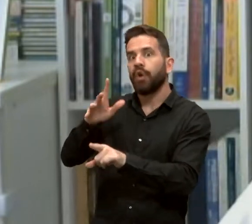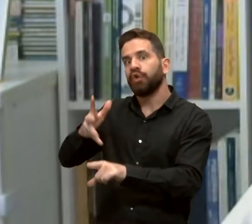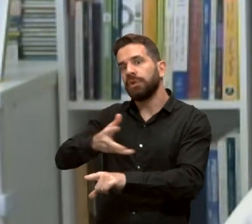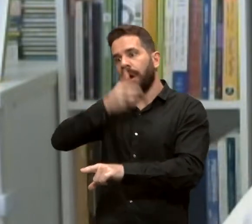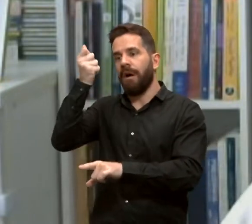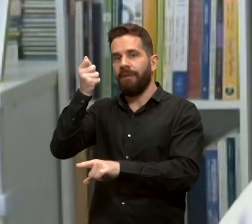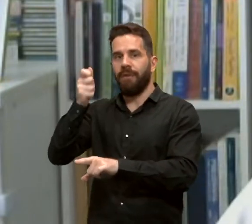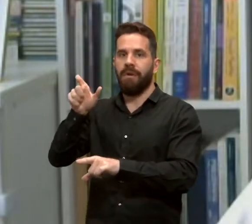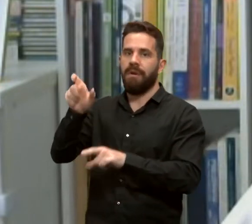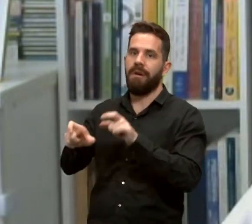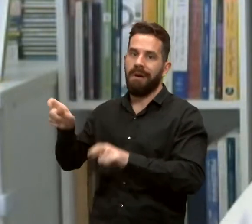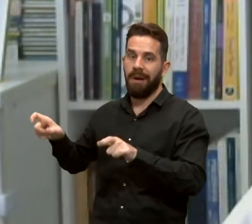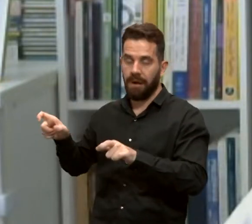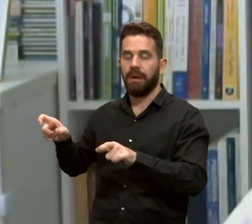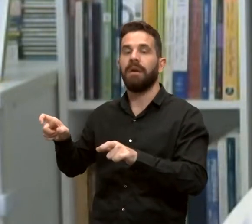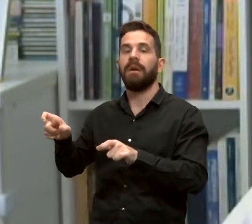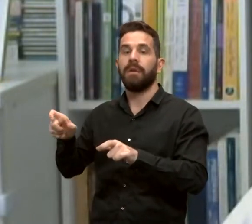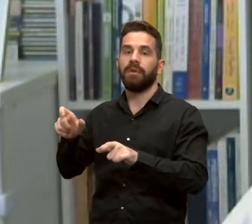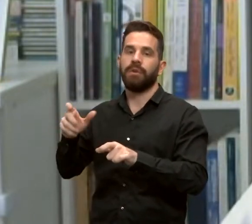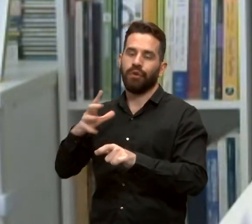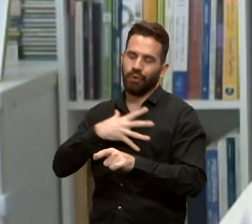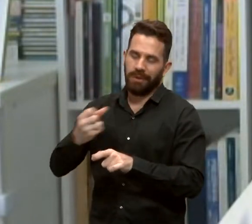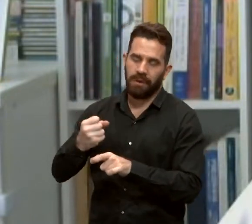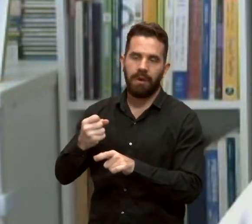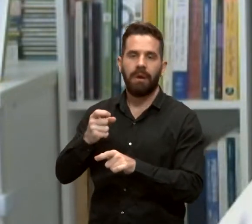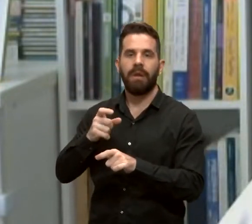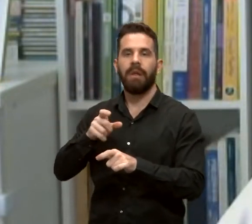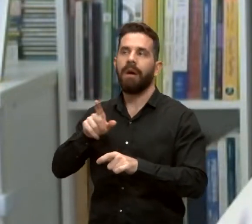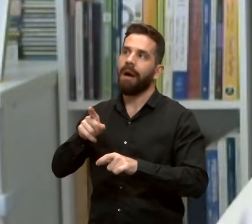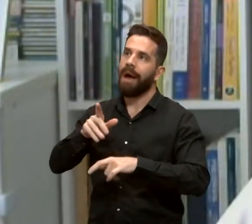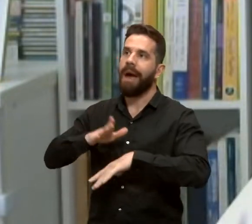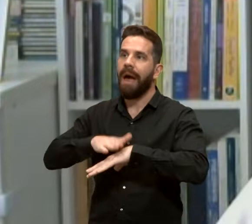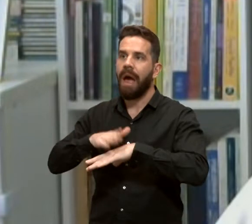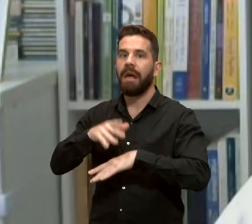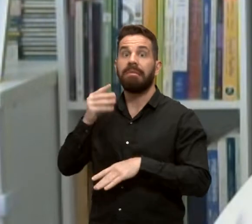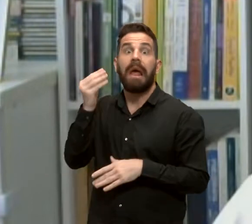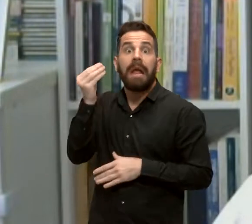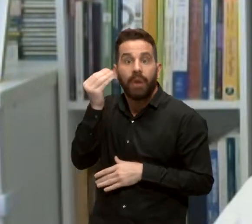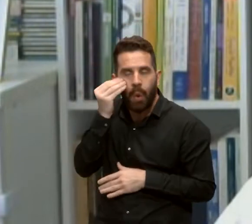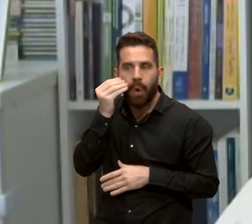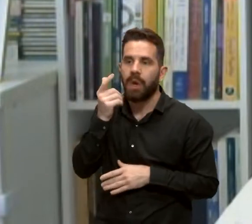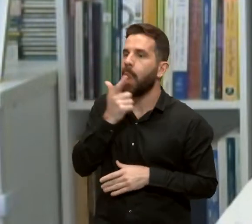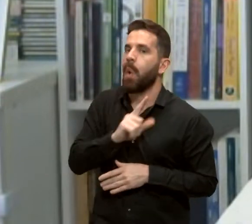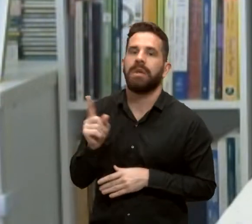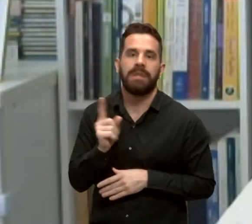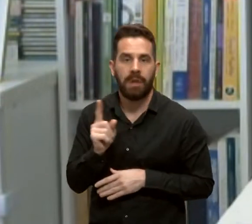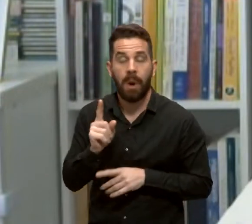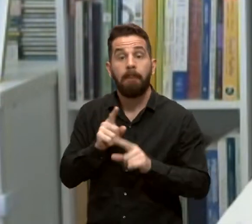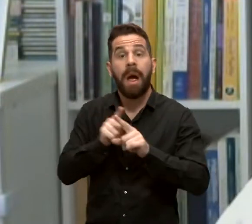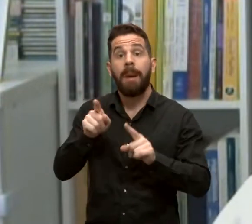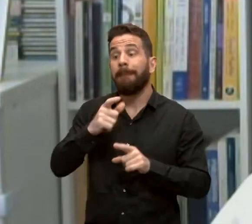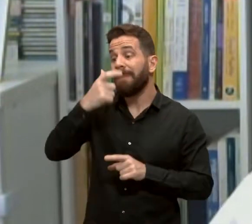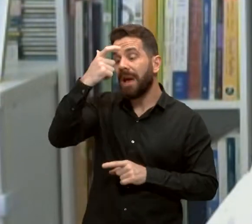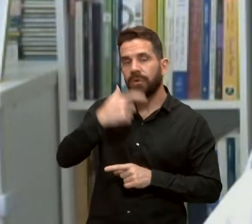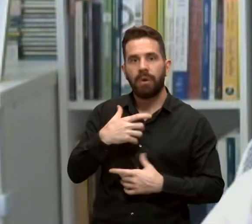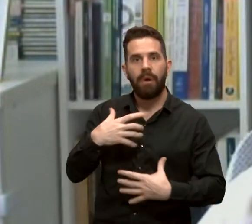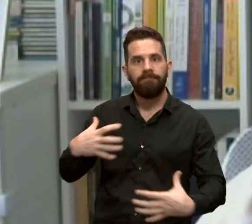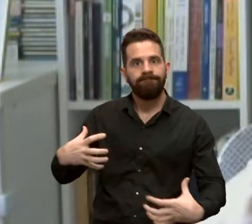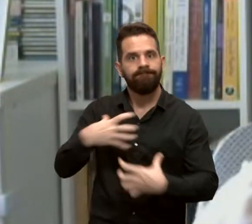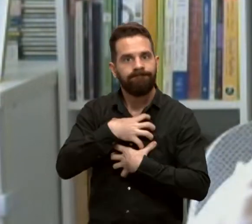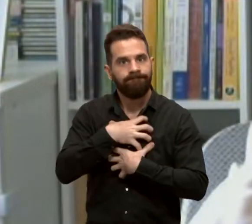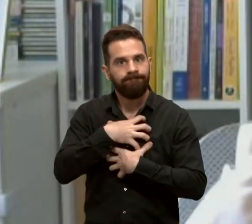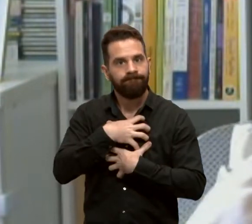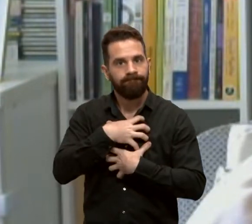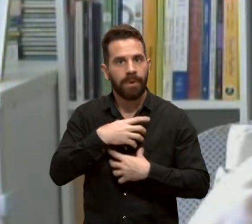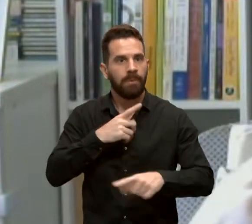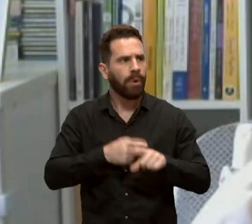Então, não é a pessoa que tentou e não conseguiu morrer, mas sim aqueles que ficam impactados. Então, é muito